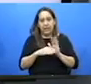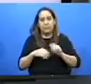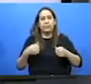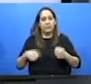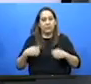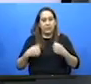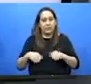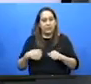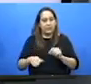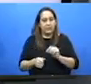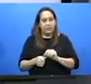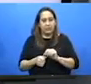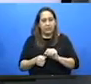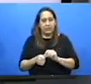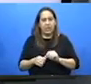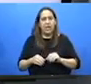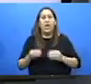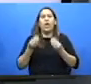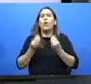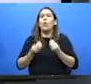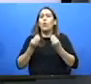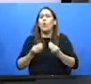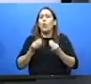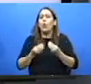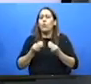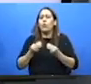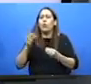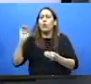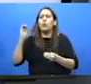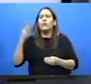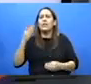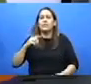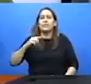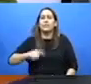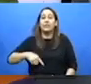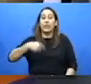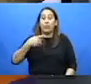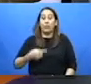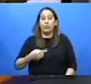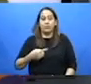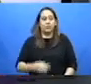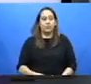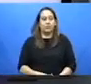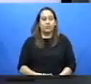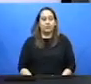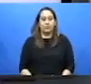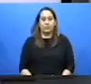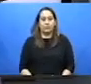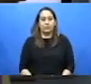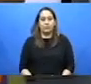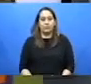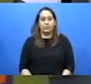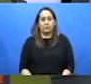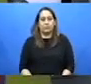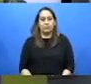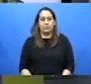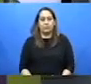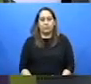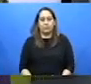Vamos ver como é que ficou o nosso experimento? O que será que aconteceu com essa folha que ficou lá?